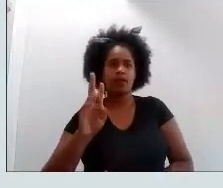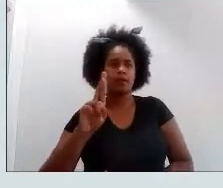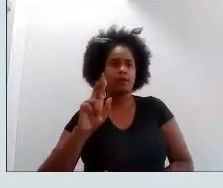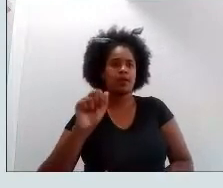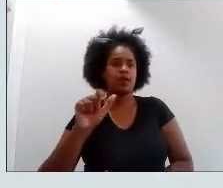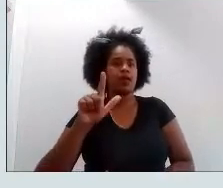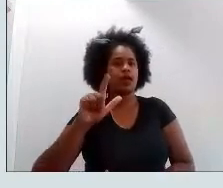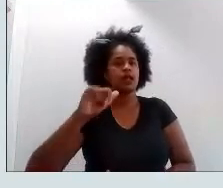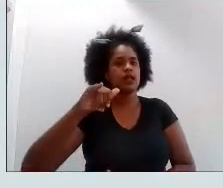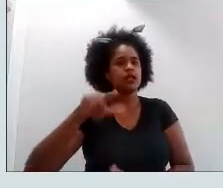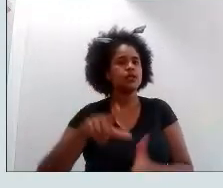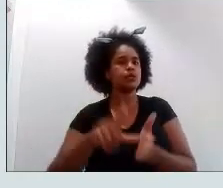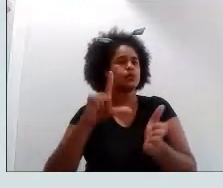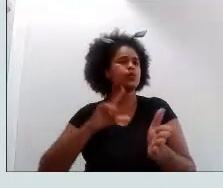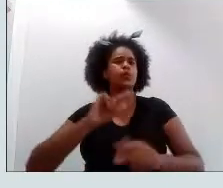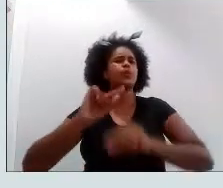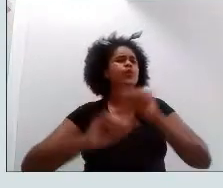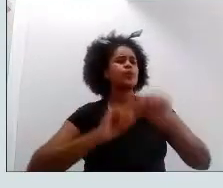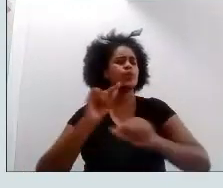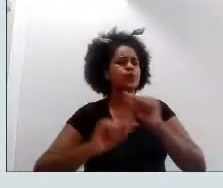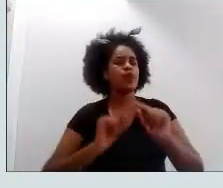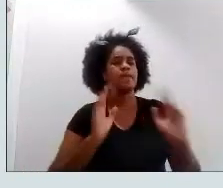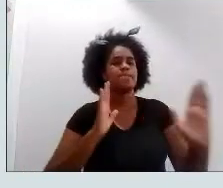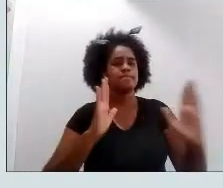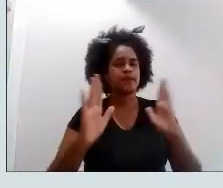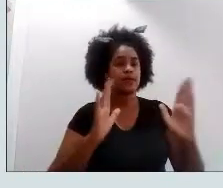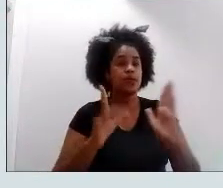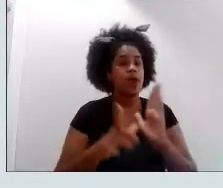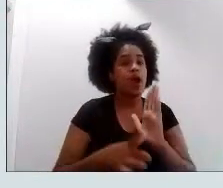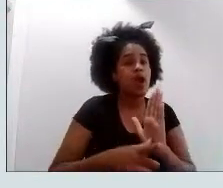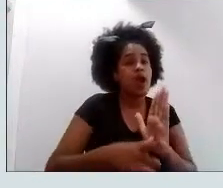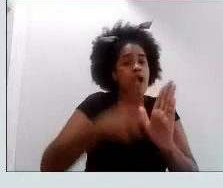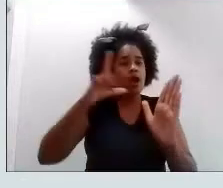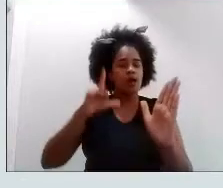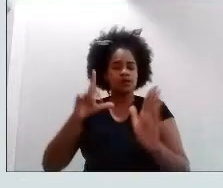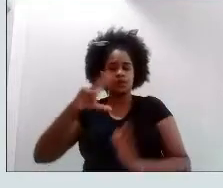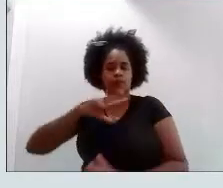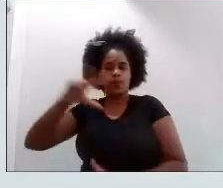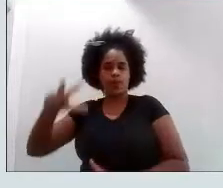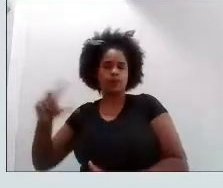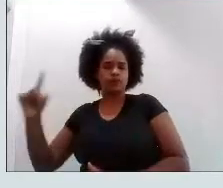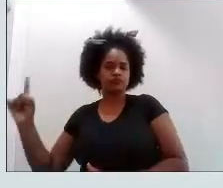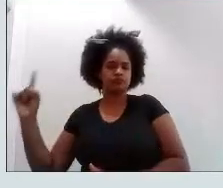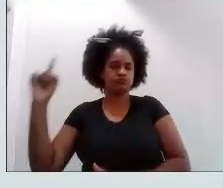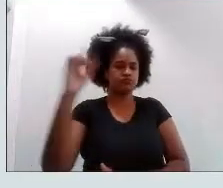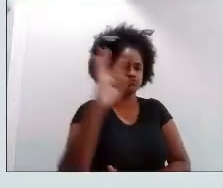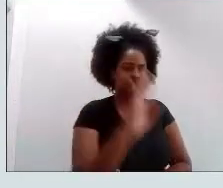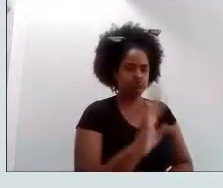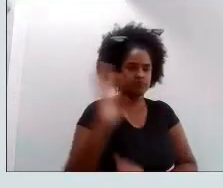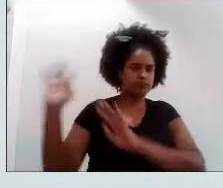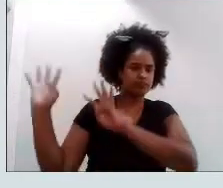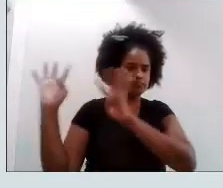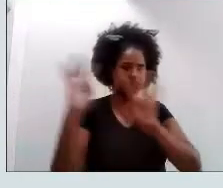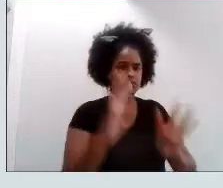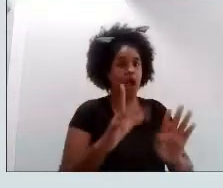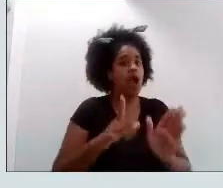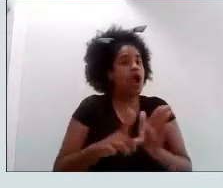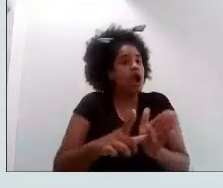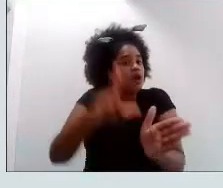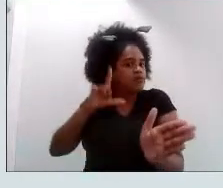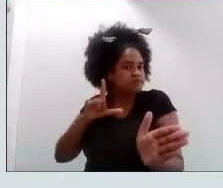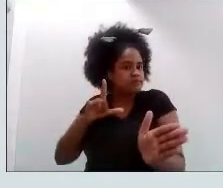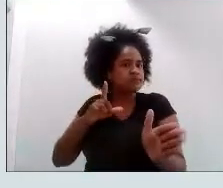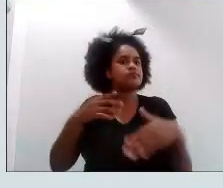pré-cabralino refere-se ao período que antecede a ocupação dos portugueses no Brasil. Esse período